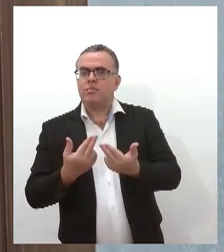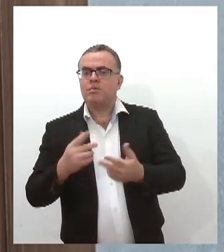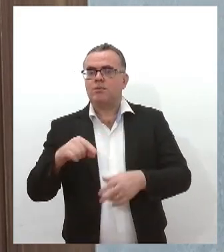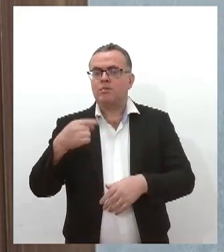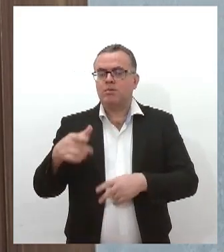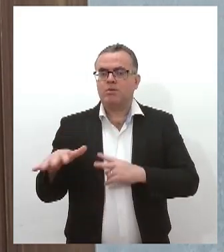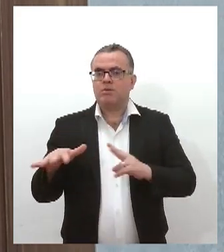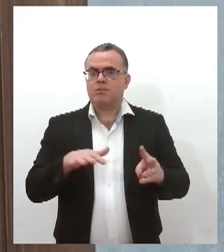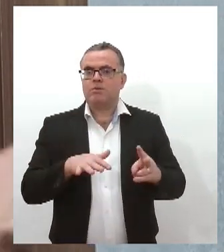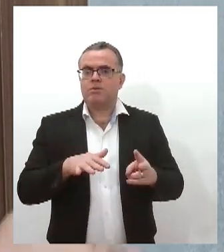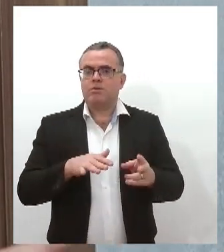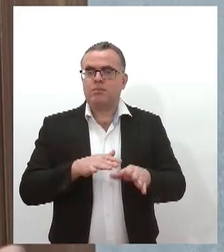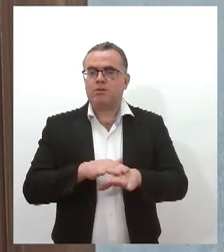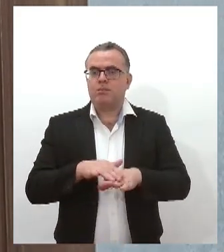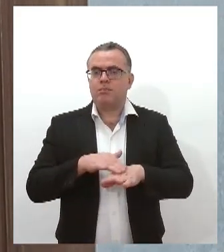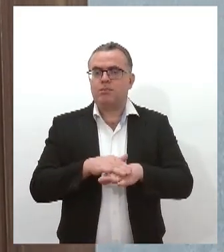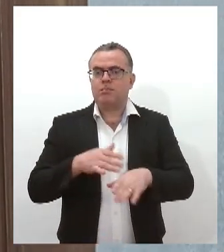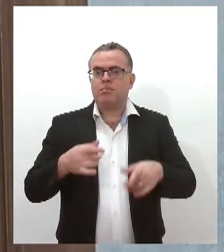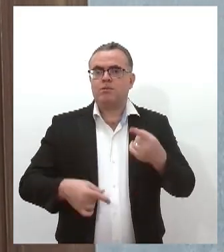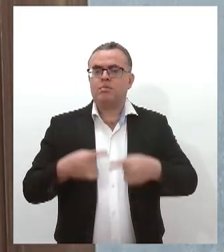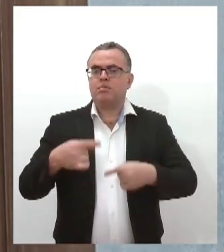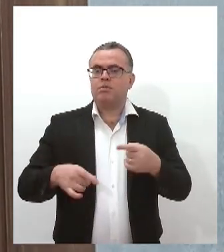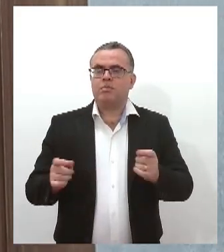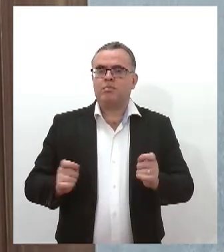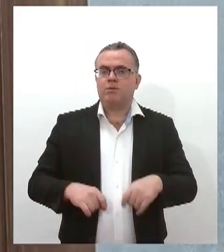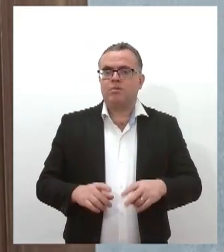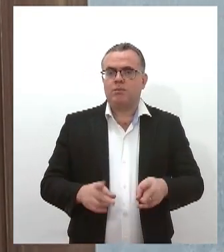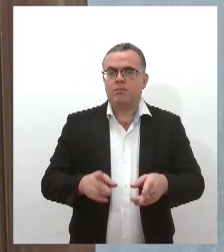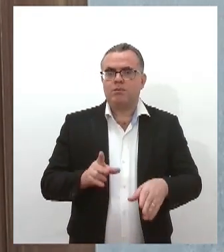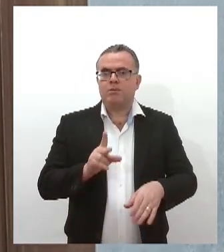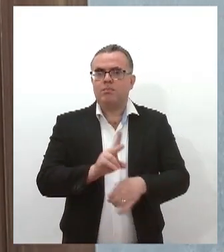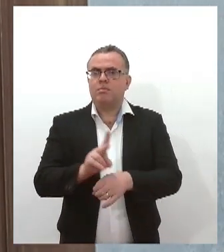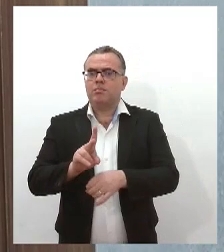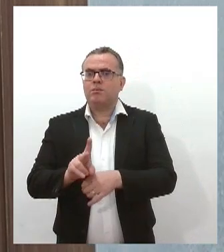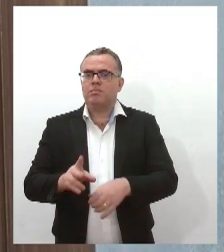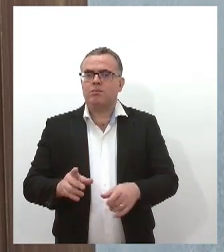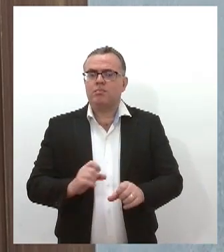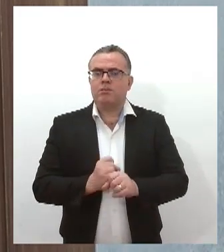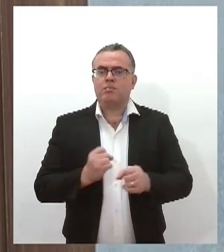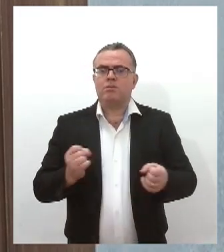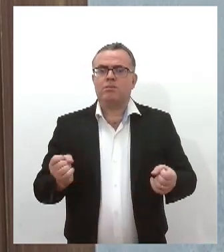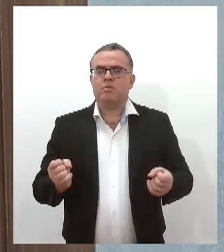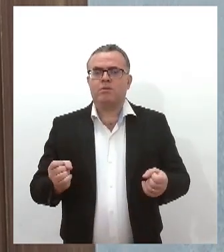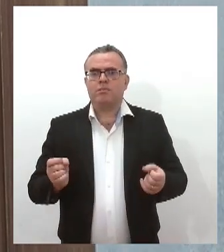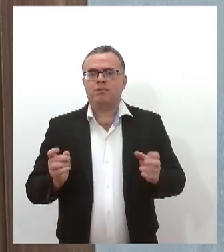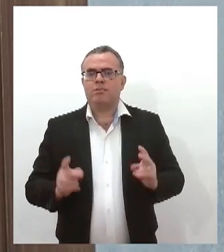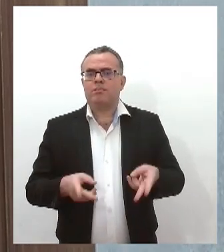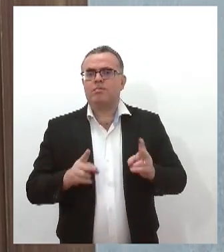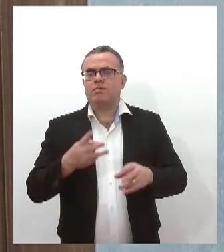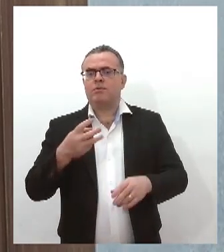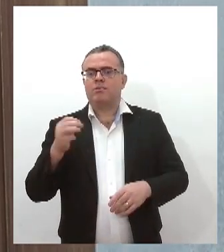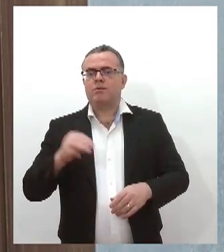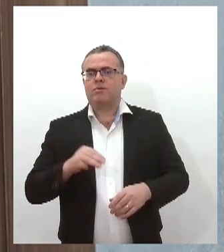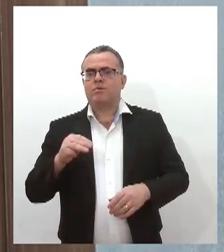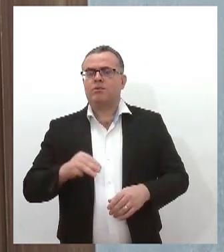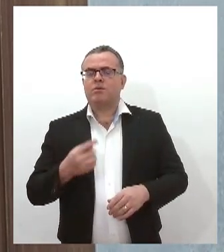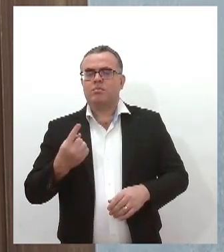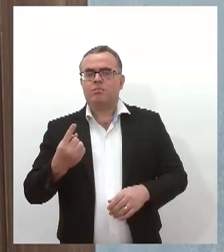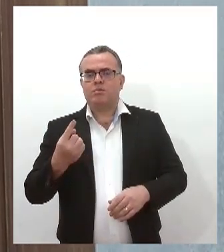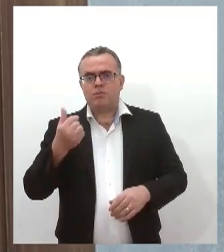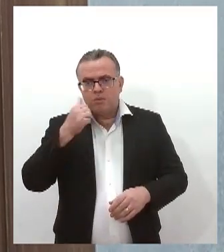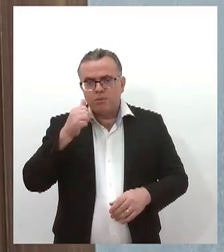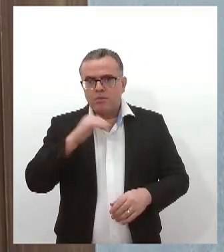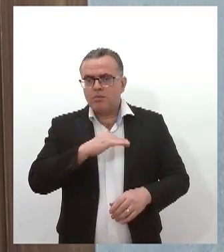essa discussão seja feita e assim a gente poder ajudar as mulheres que infelizmente a cada, sei lá, 30 minutos uma mulher morre de feminicídio no Brasil. A